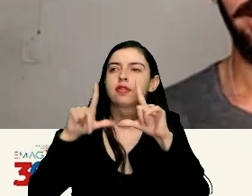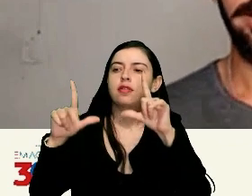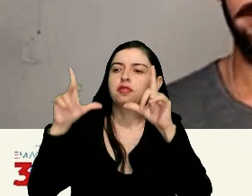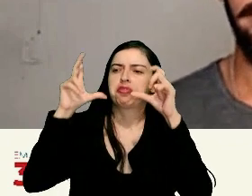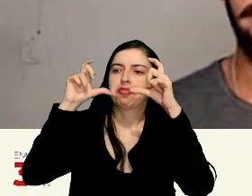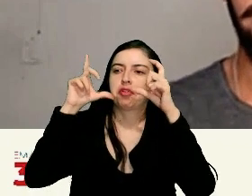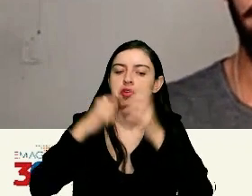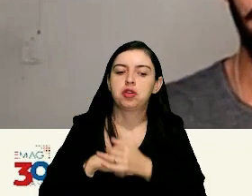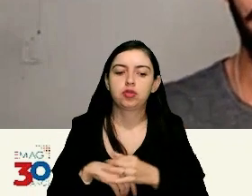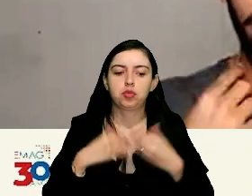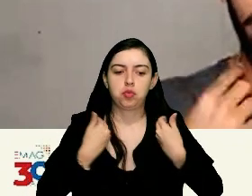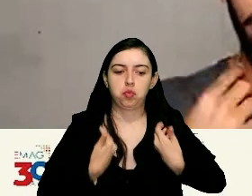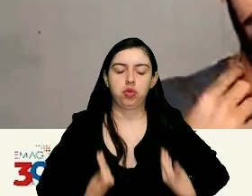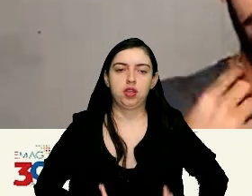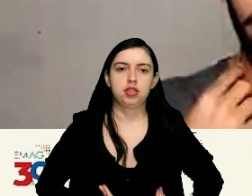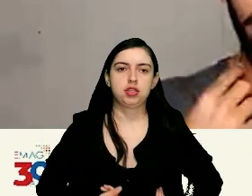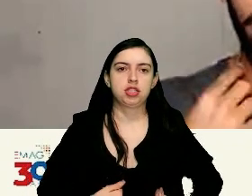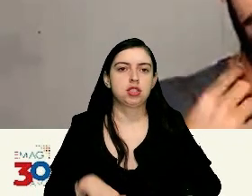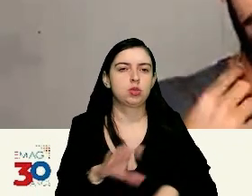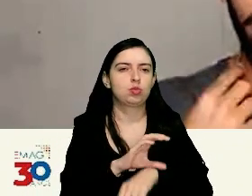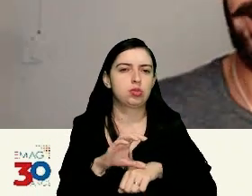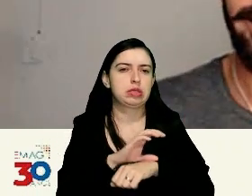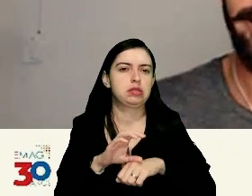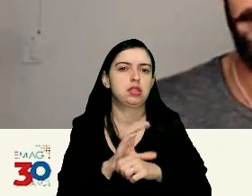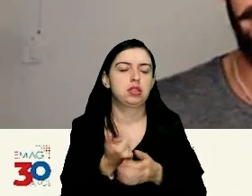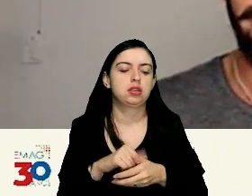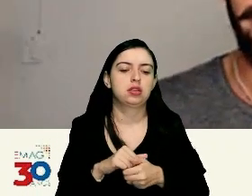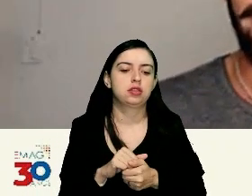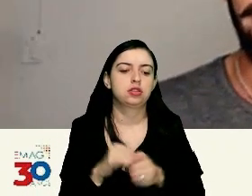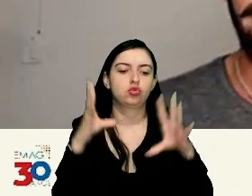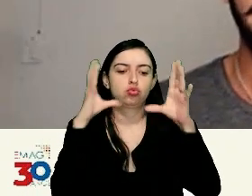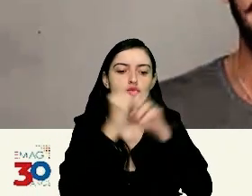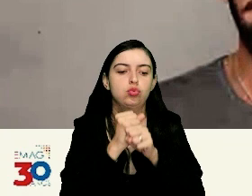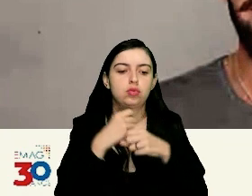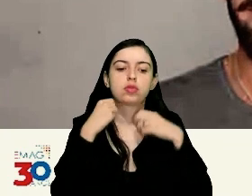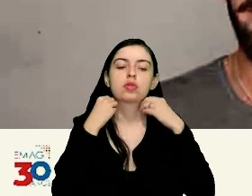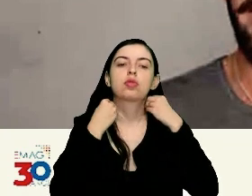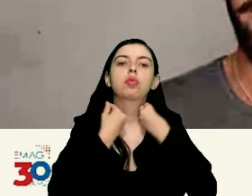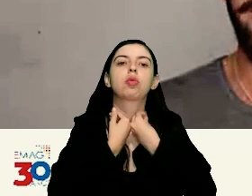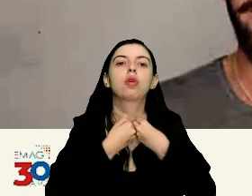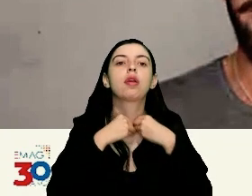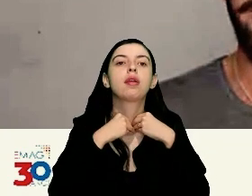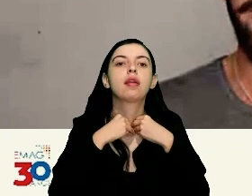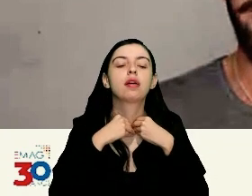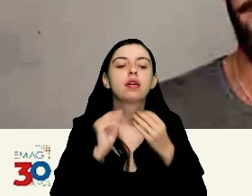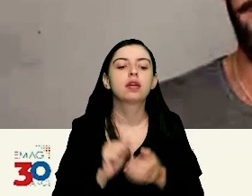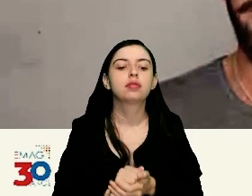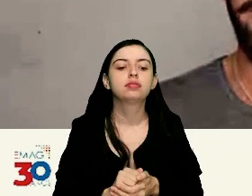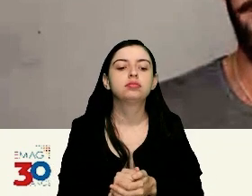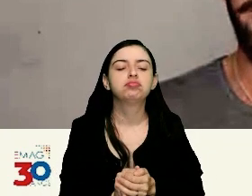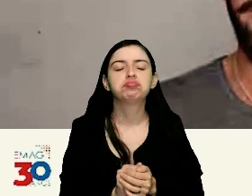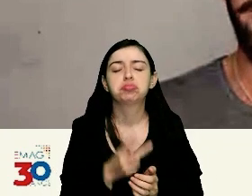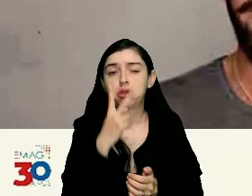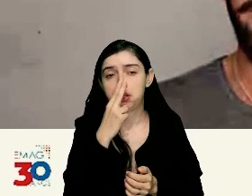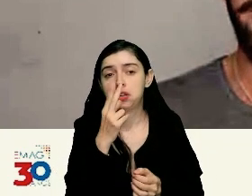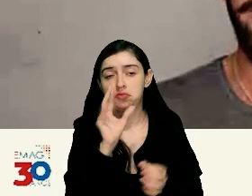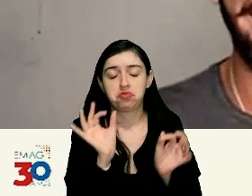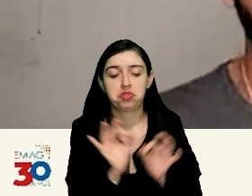camiseta cinza chumbo, tô com um colar e acho que é isso. Qualquer